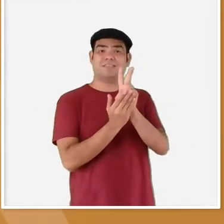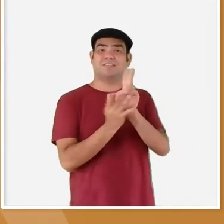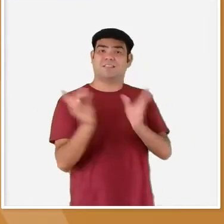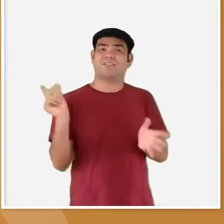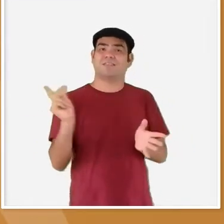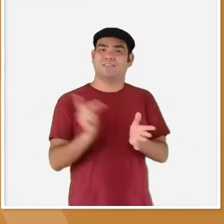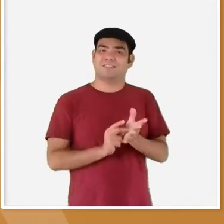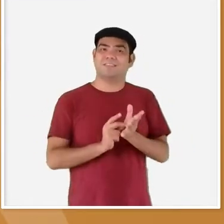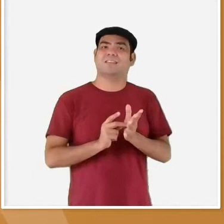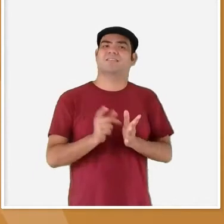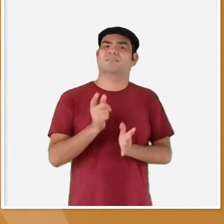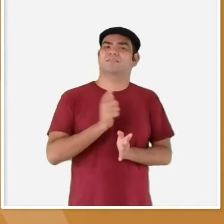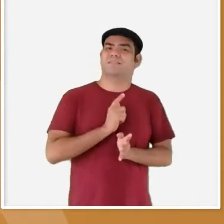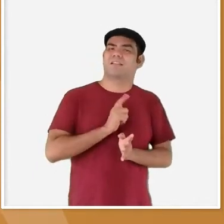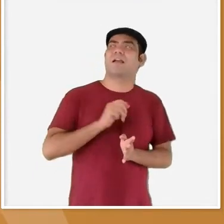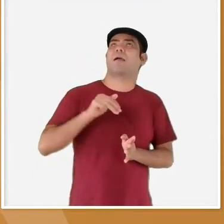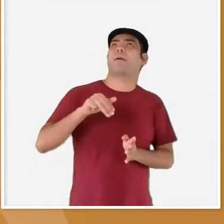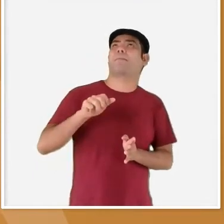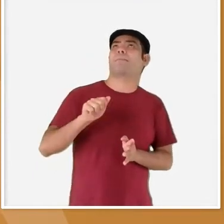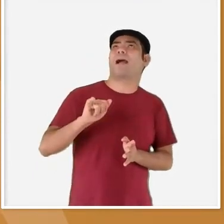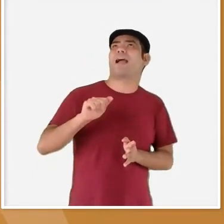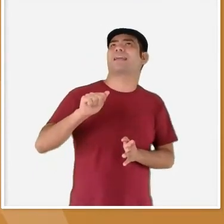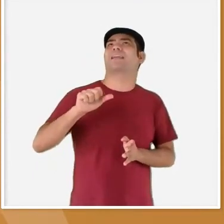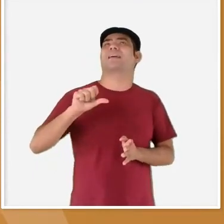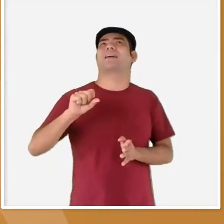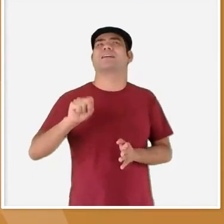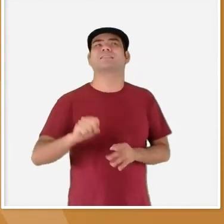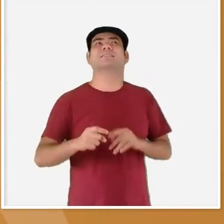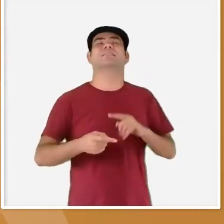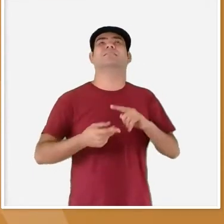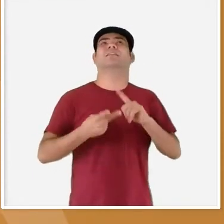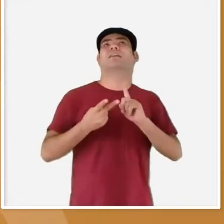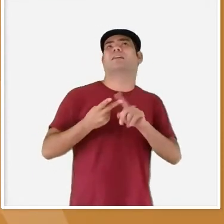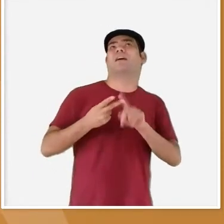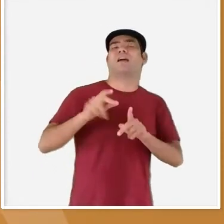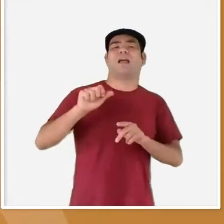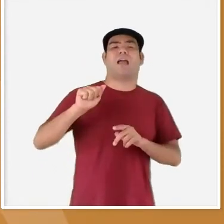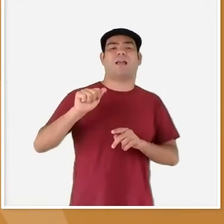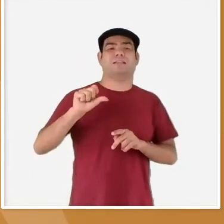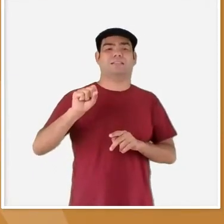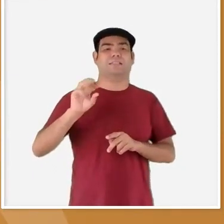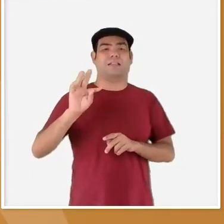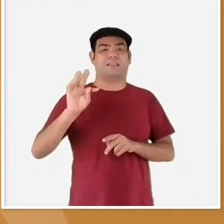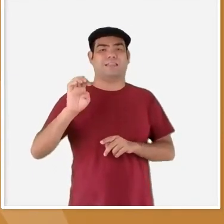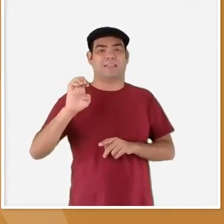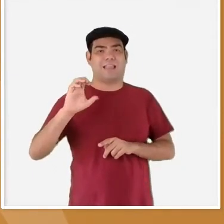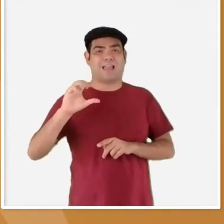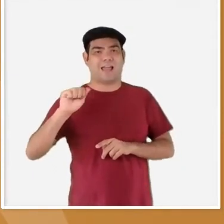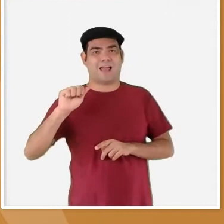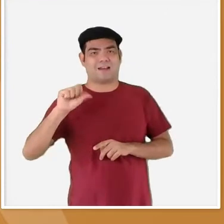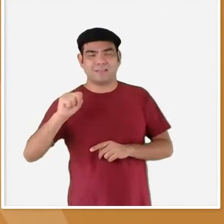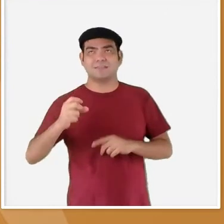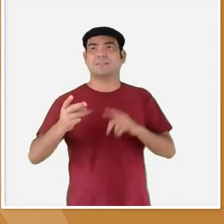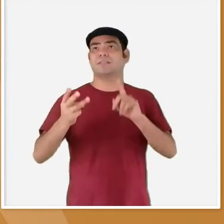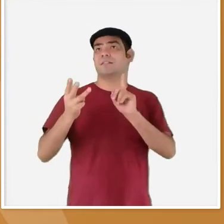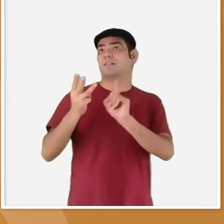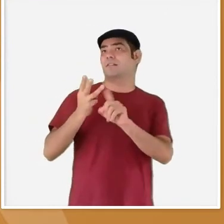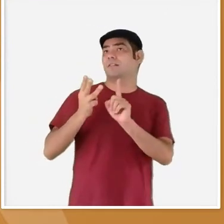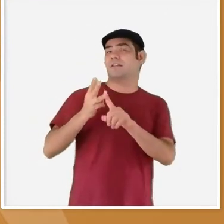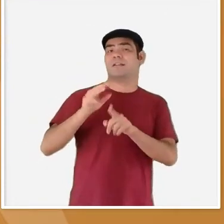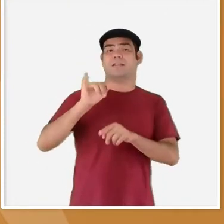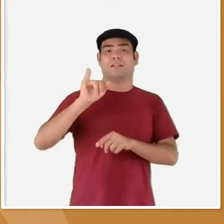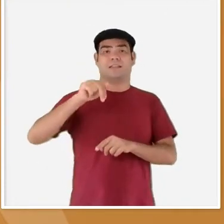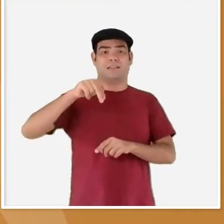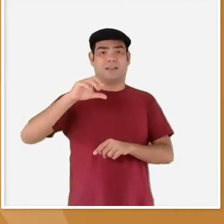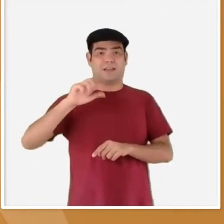os maias, os astecas, os incas e vários outros povos que formaram essa grande nação dos Estados Unidos do México,